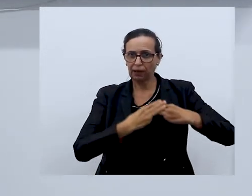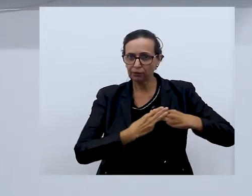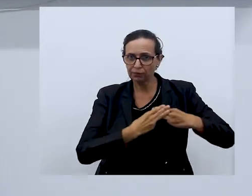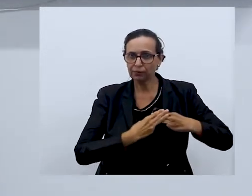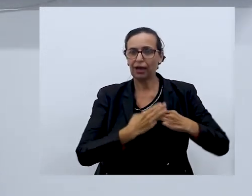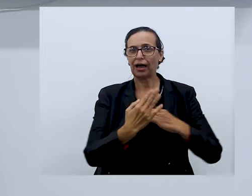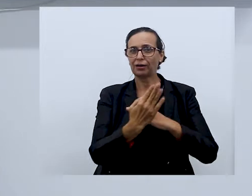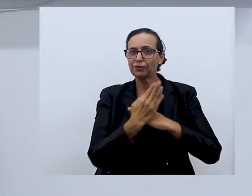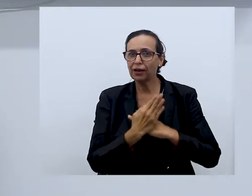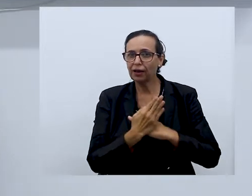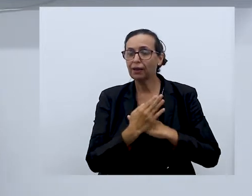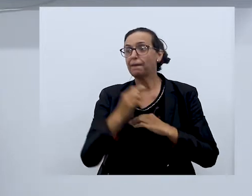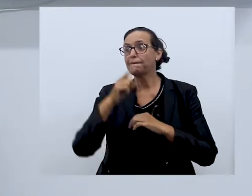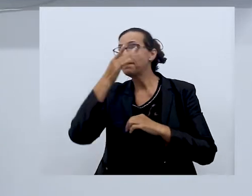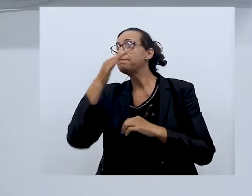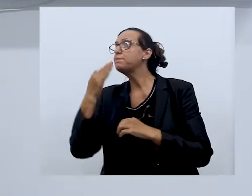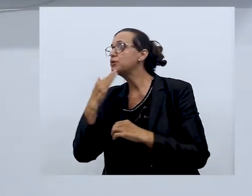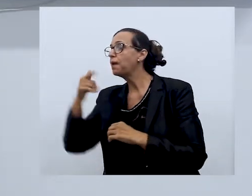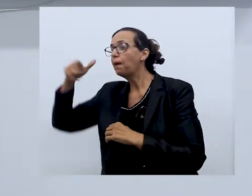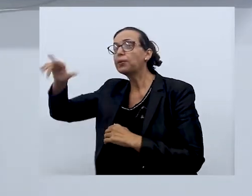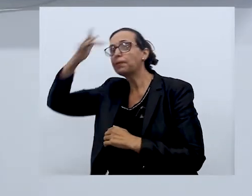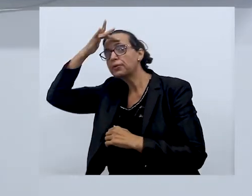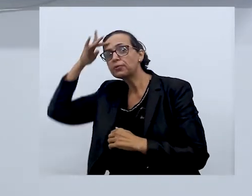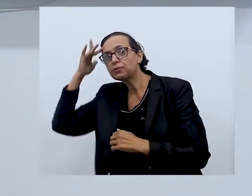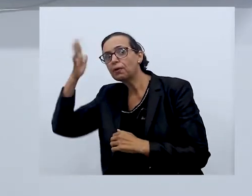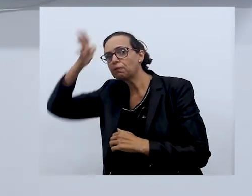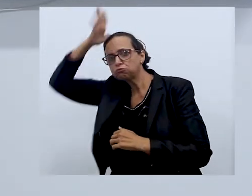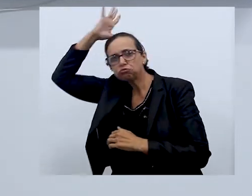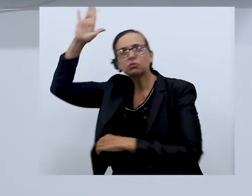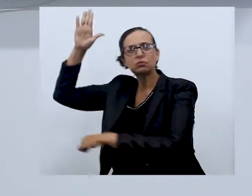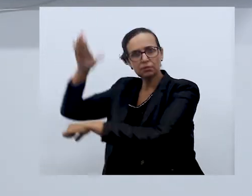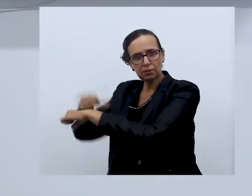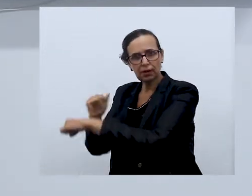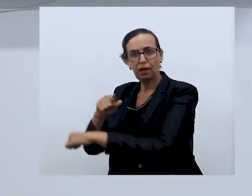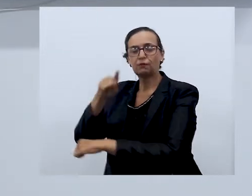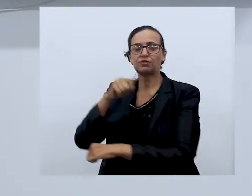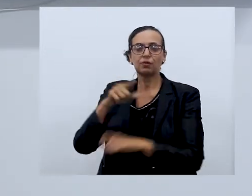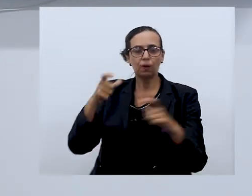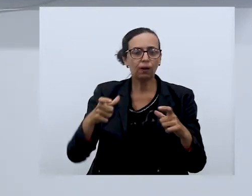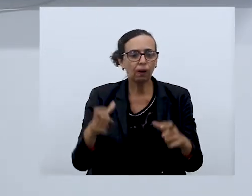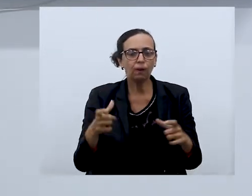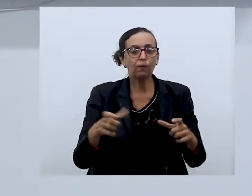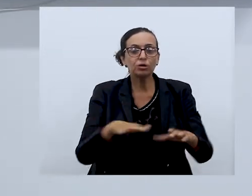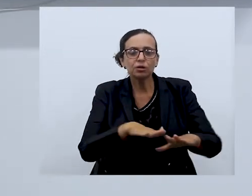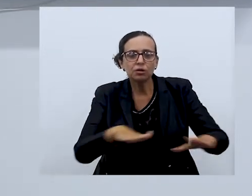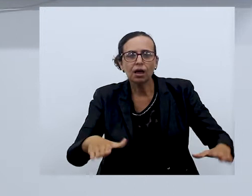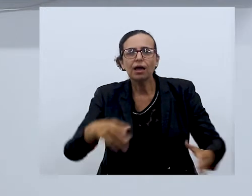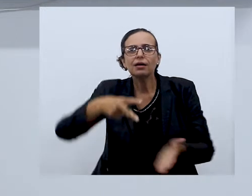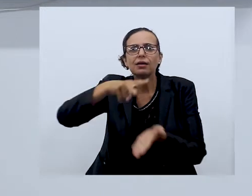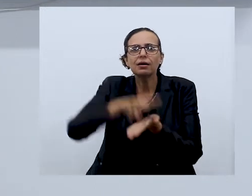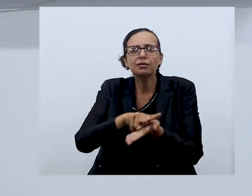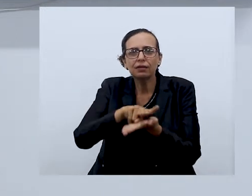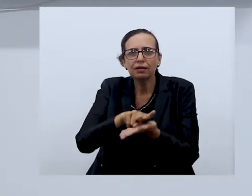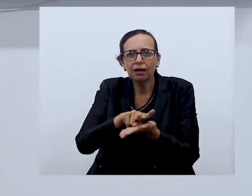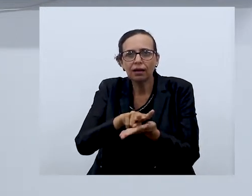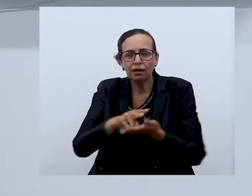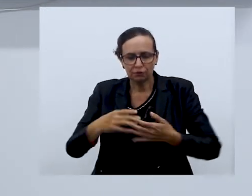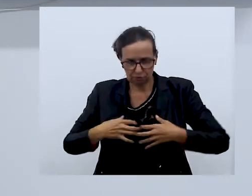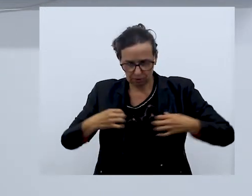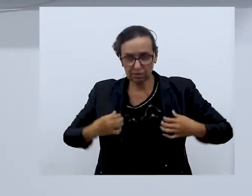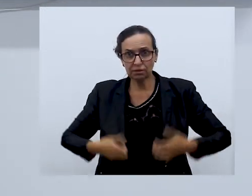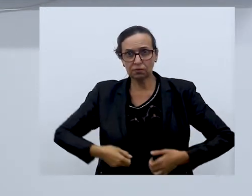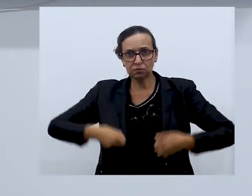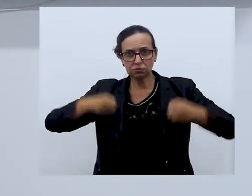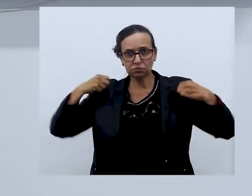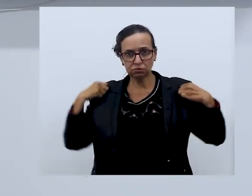socorro, que pode ser o SAMU ou os bombeiros. Depois você procura um local plano para deitar a criança, que de preferência seja duro,